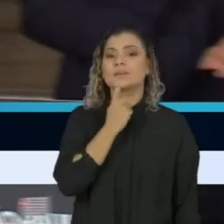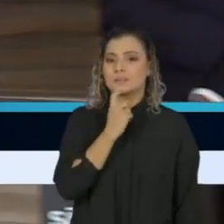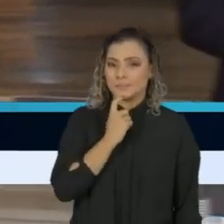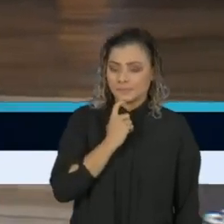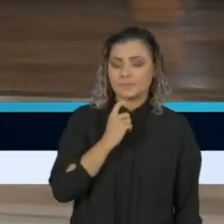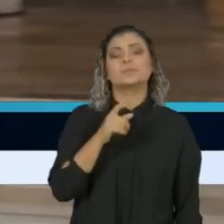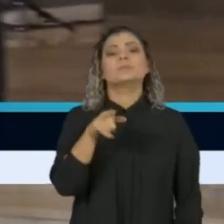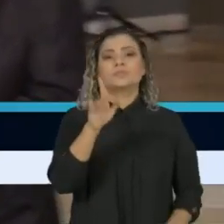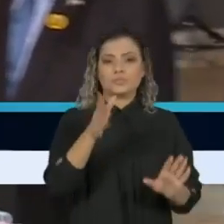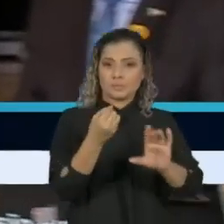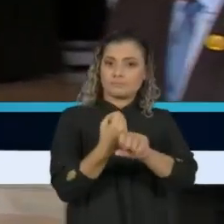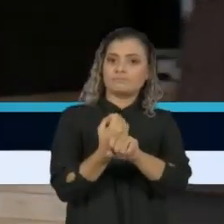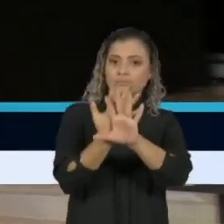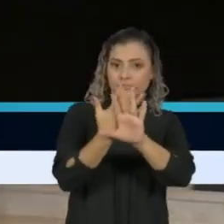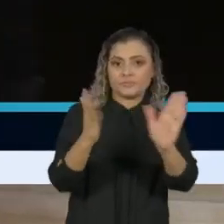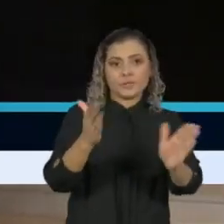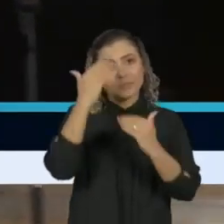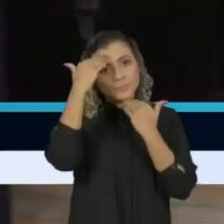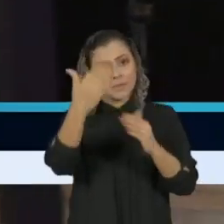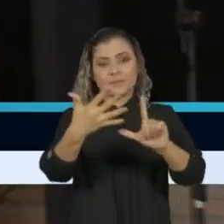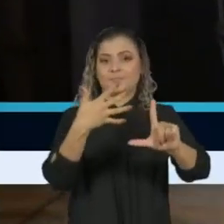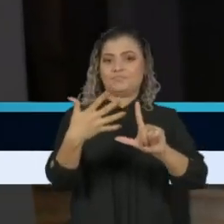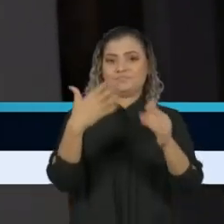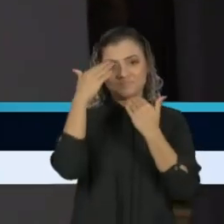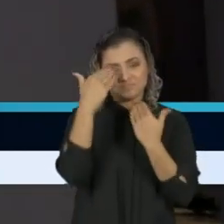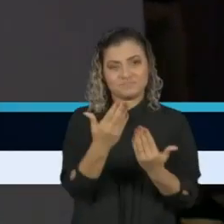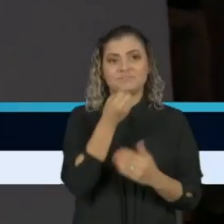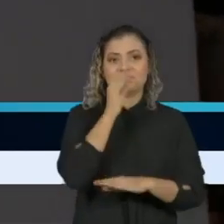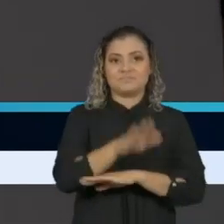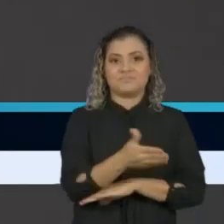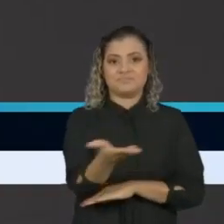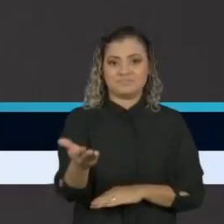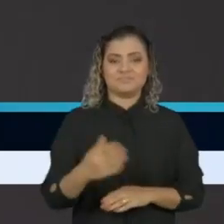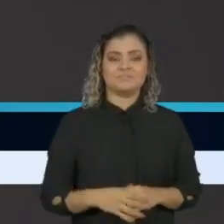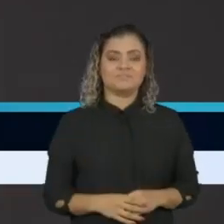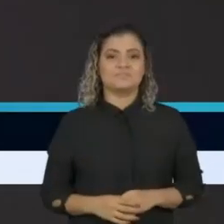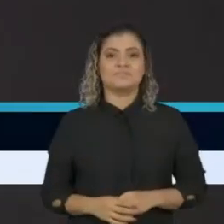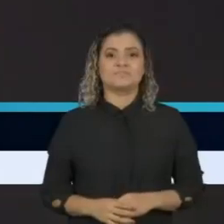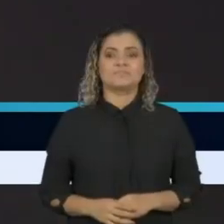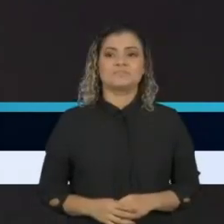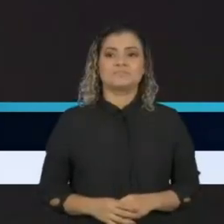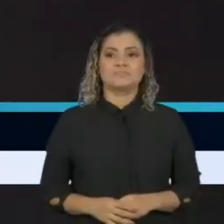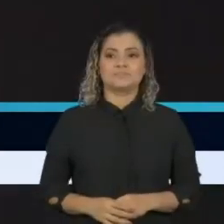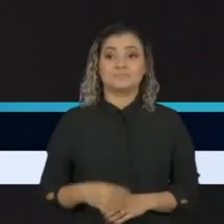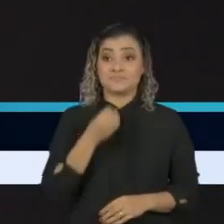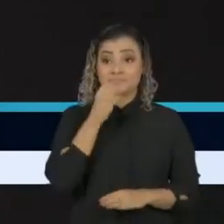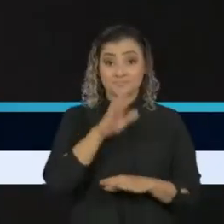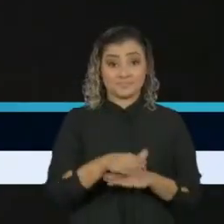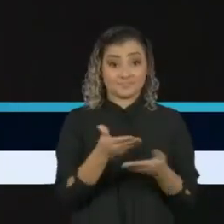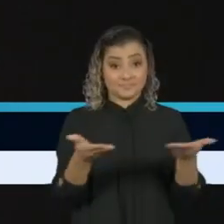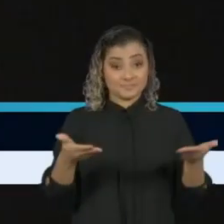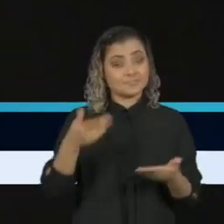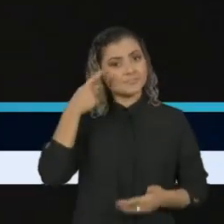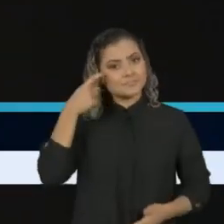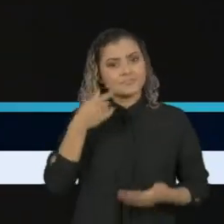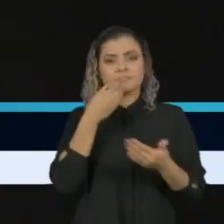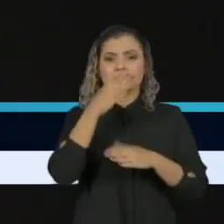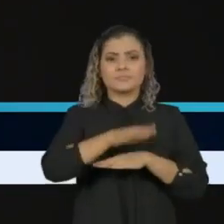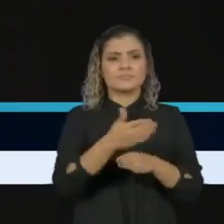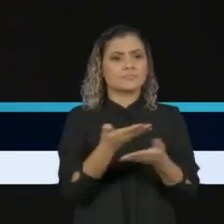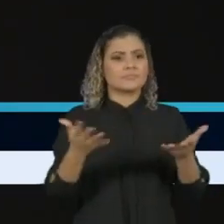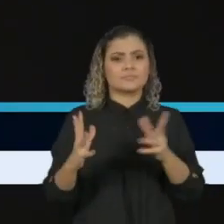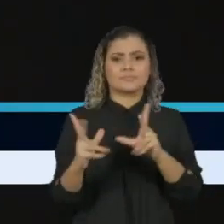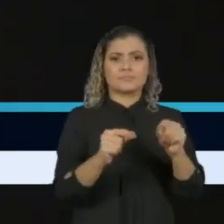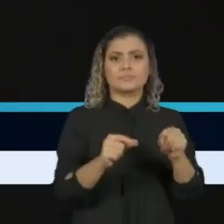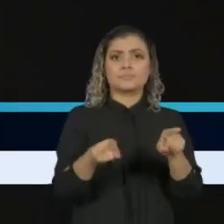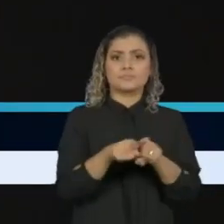você já está em tela, obrigado por estar aqui conosco. Boa tarde, sua pergunta, por favor. Boa tarde, governador, boa tarde a todos. Eu falo